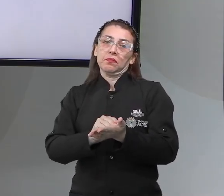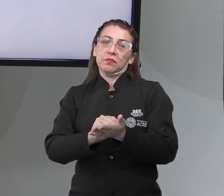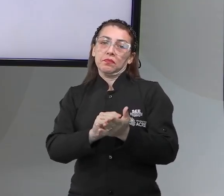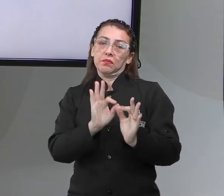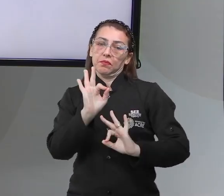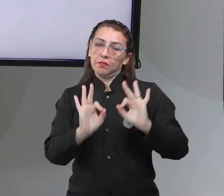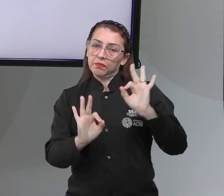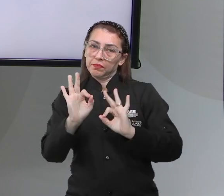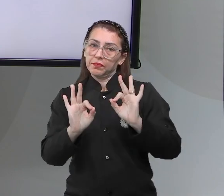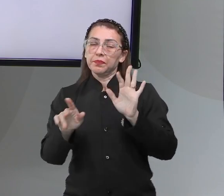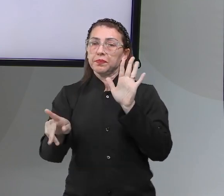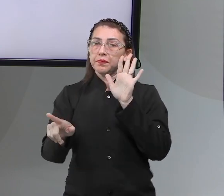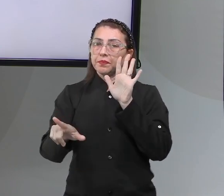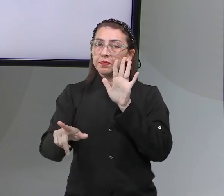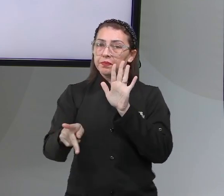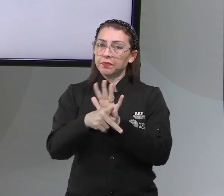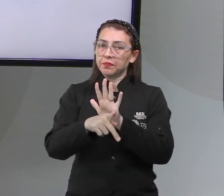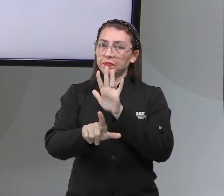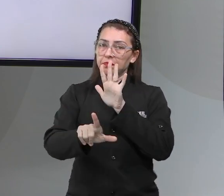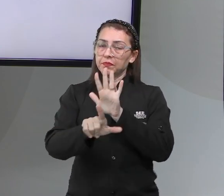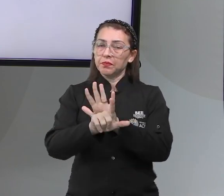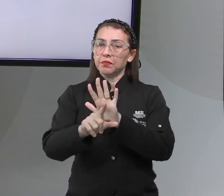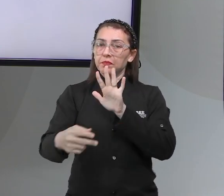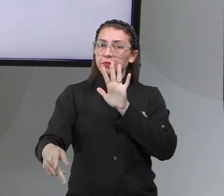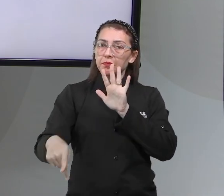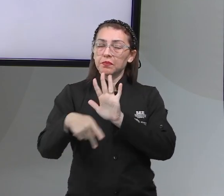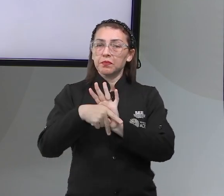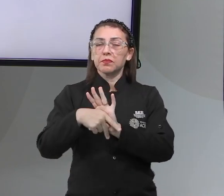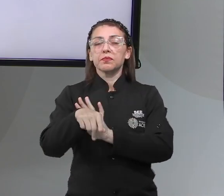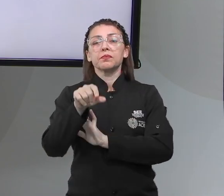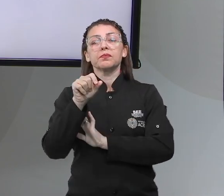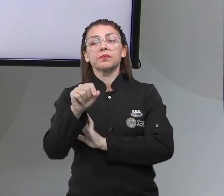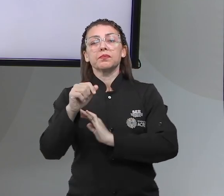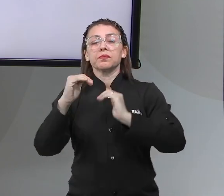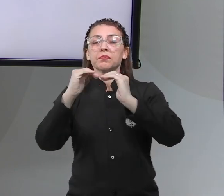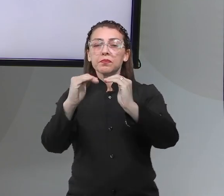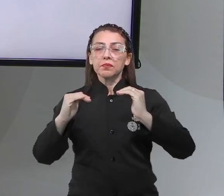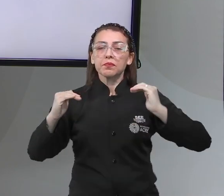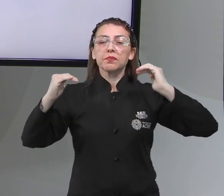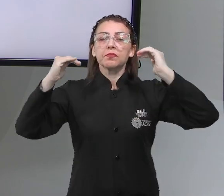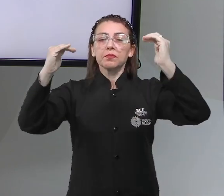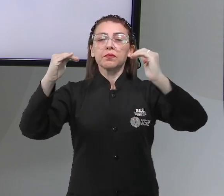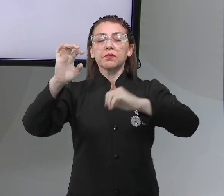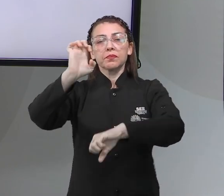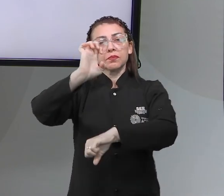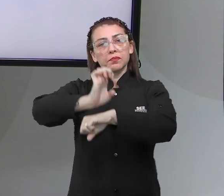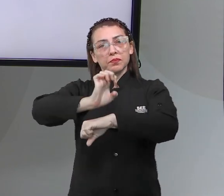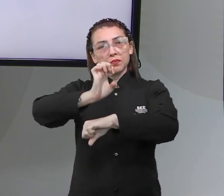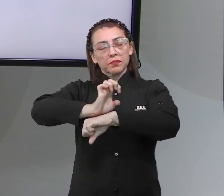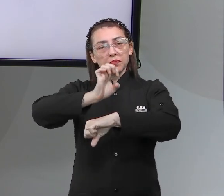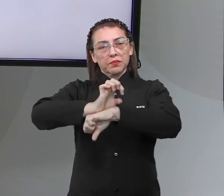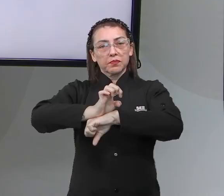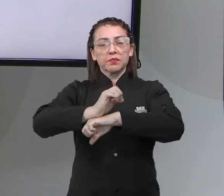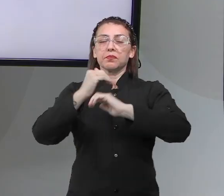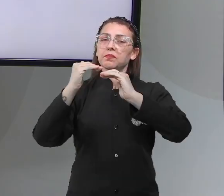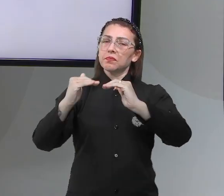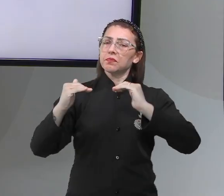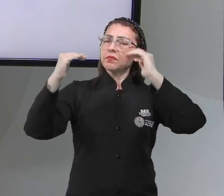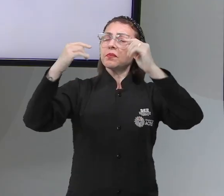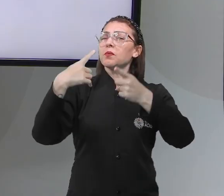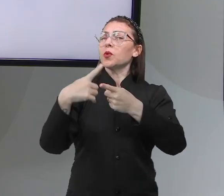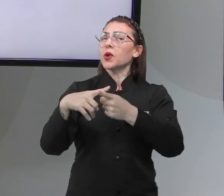o Estado ele tem a exclusividade, daí a soberania do Estado. O Estado ele é soberano